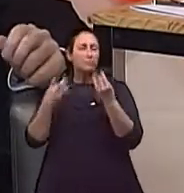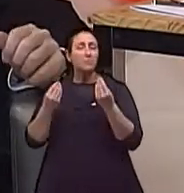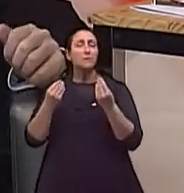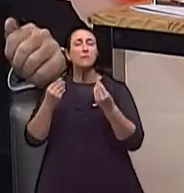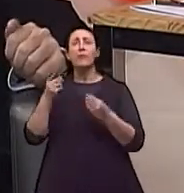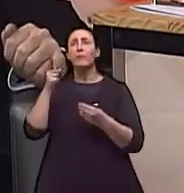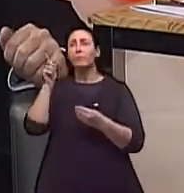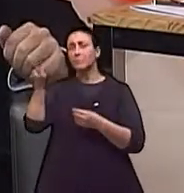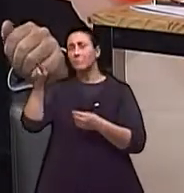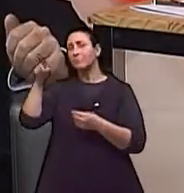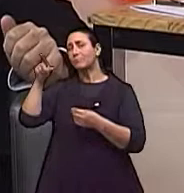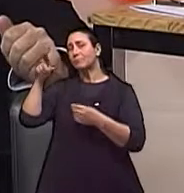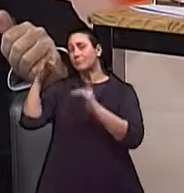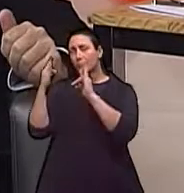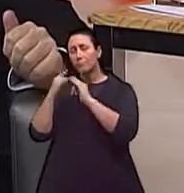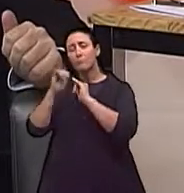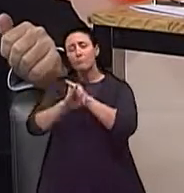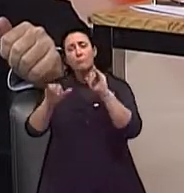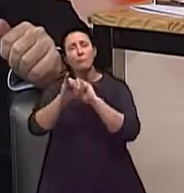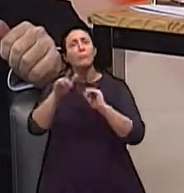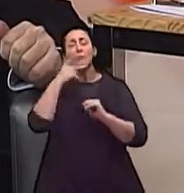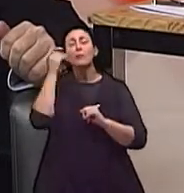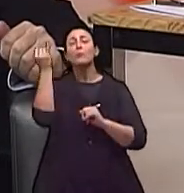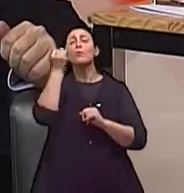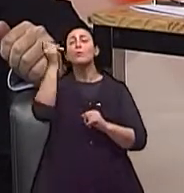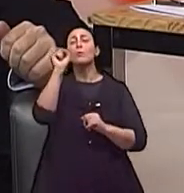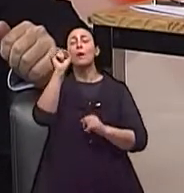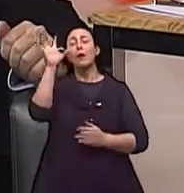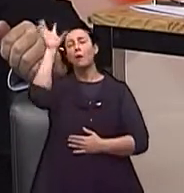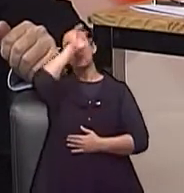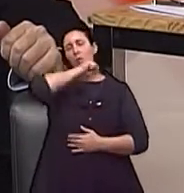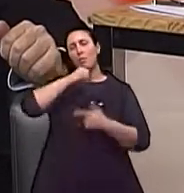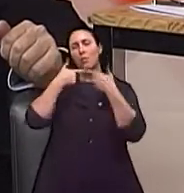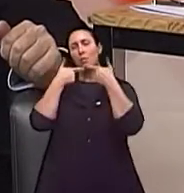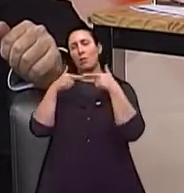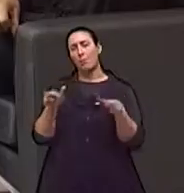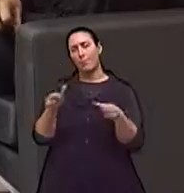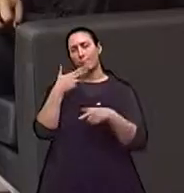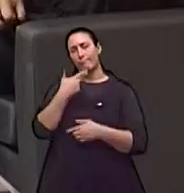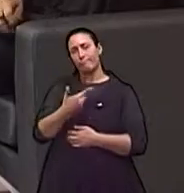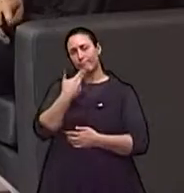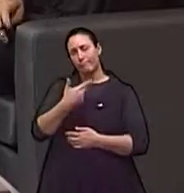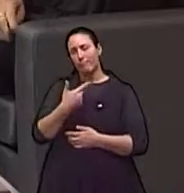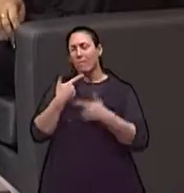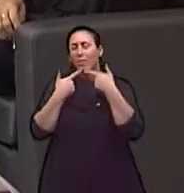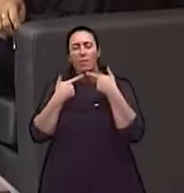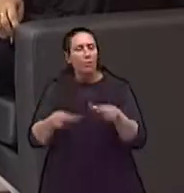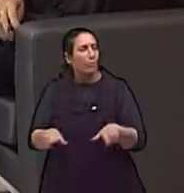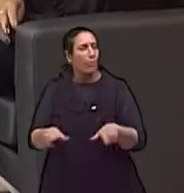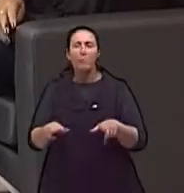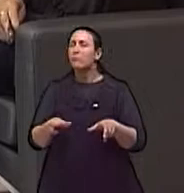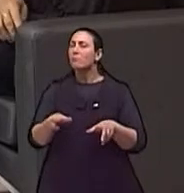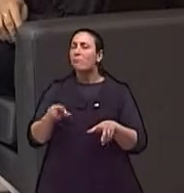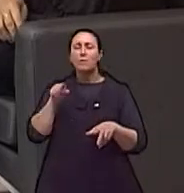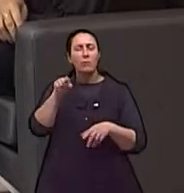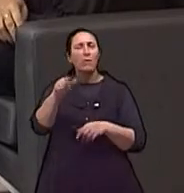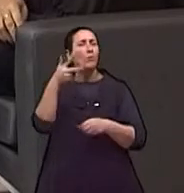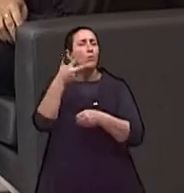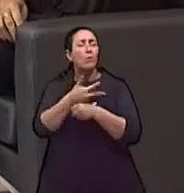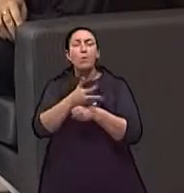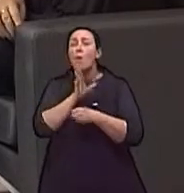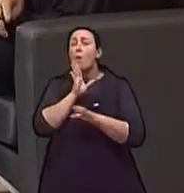fazer aprender uma nova língua aprender a língua estrangeira clar é uma nova língua que o idoso não